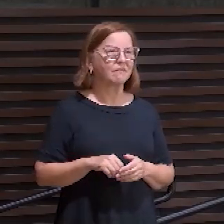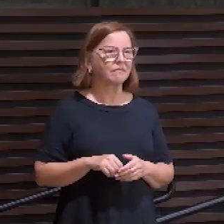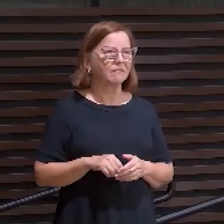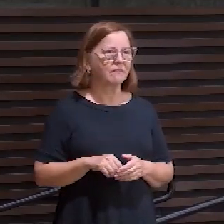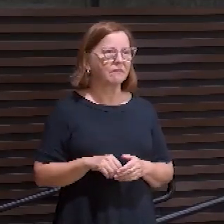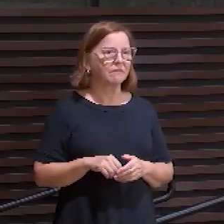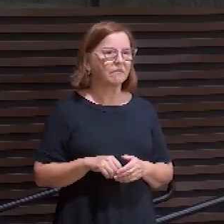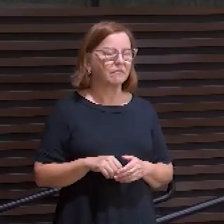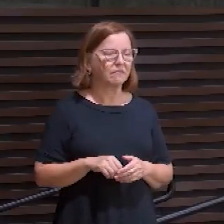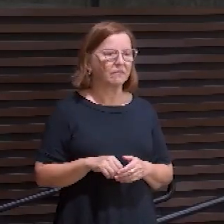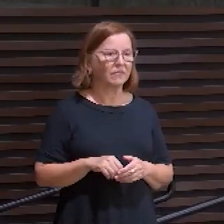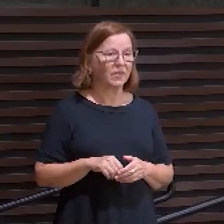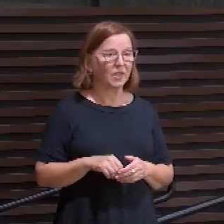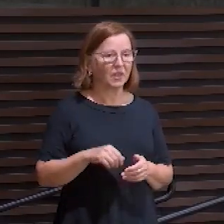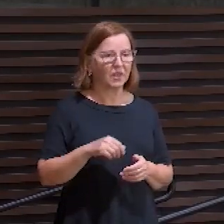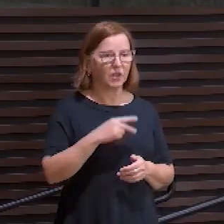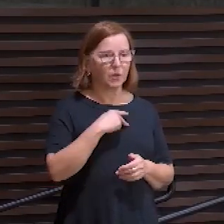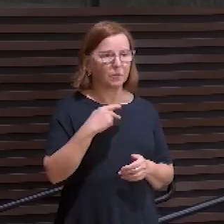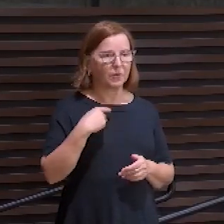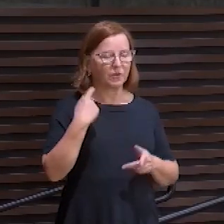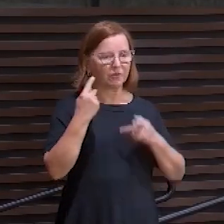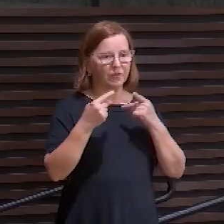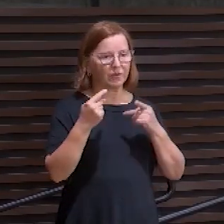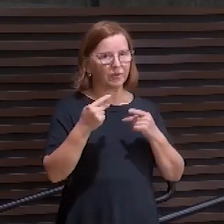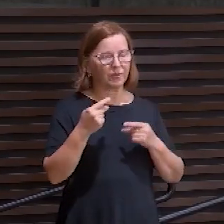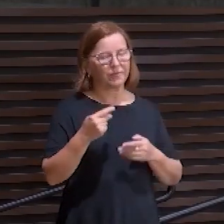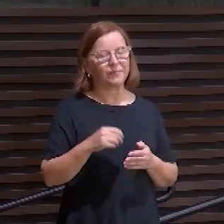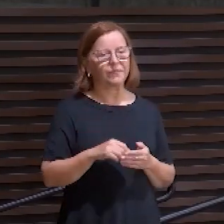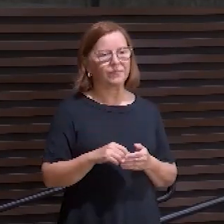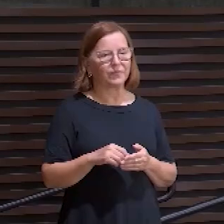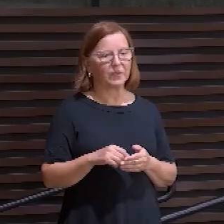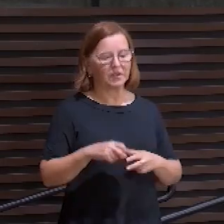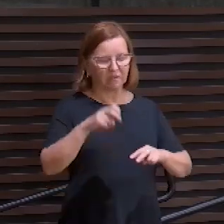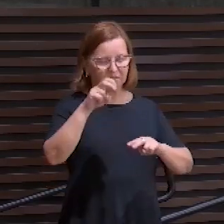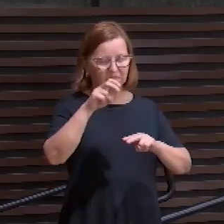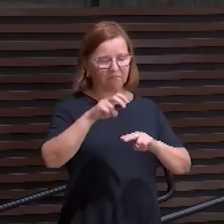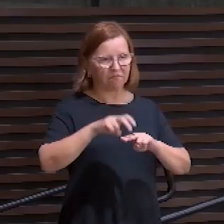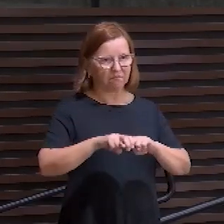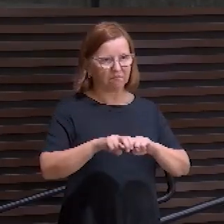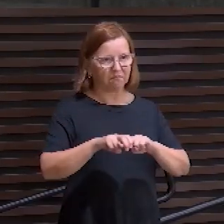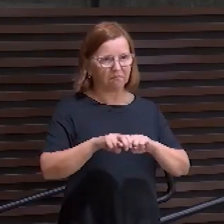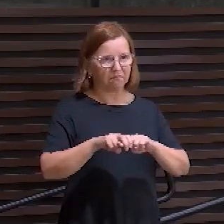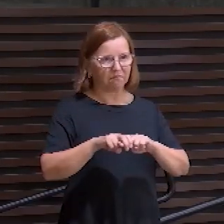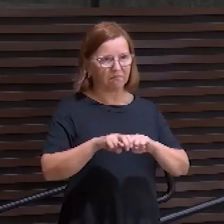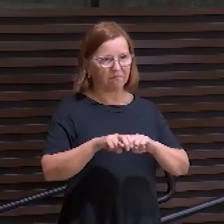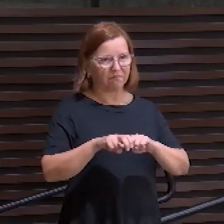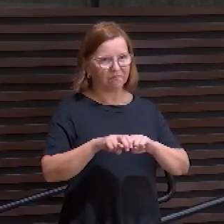E disse ele, no seu testemunho, que ele sentou-se.